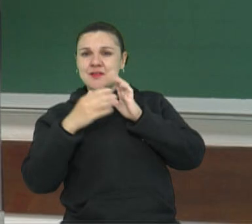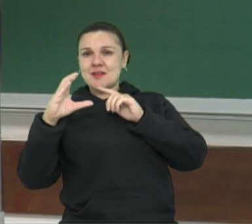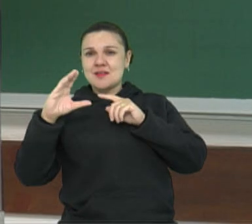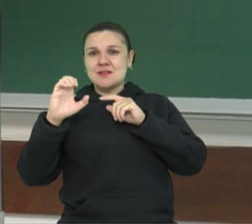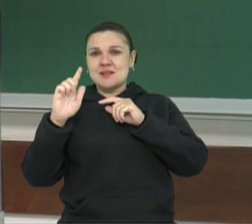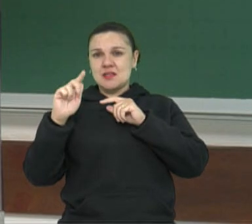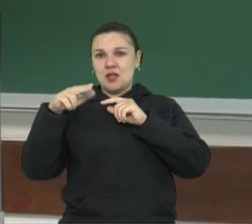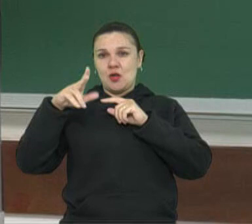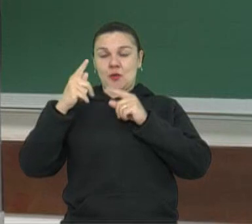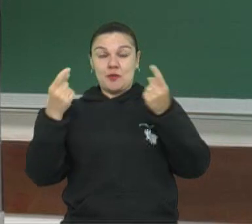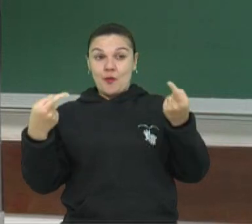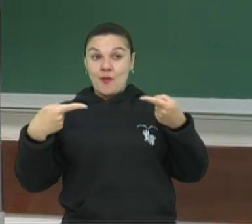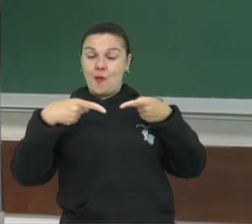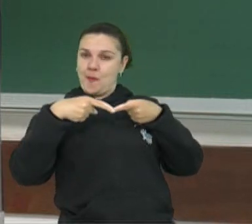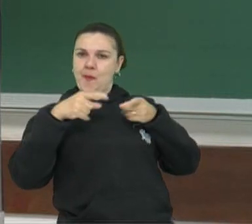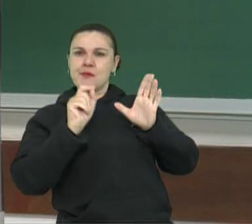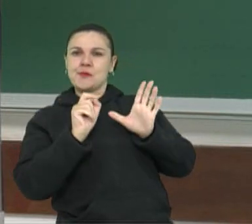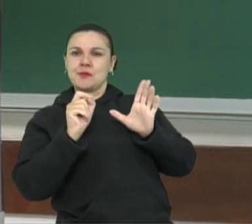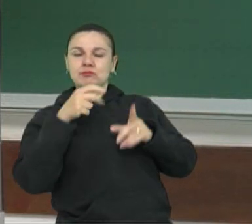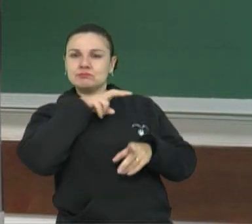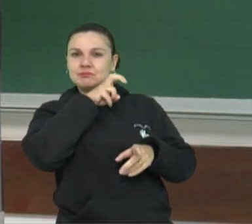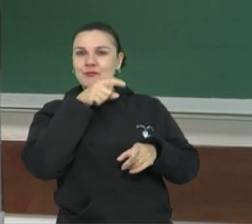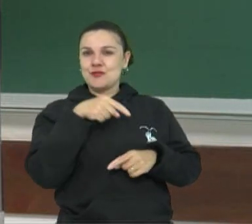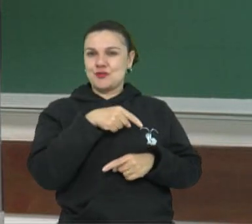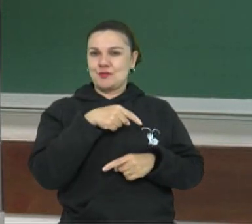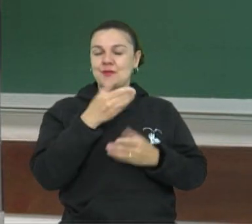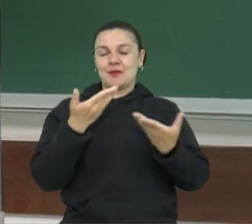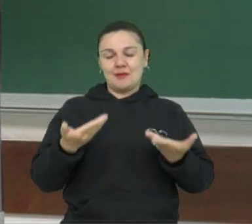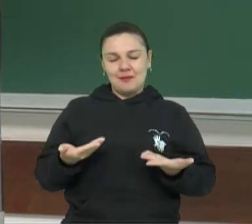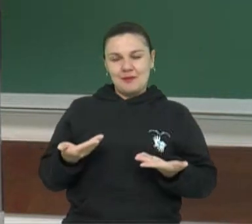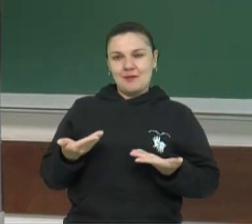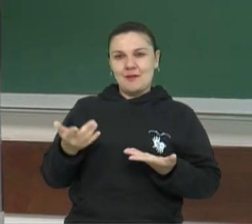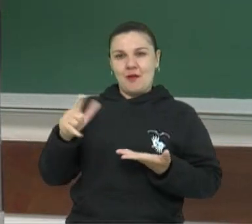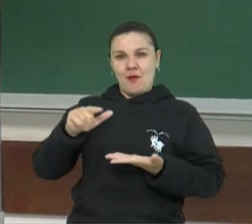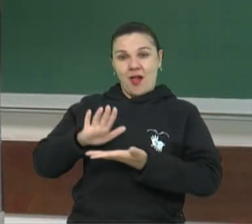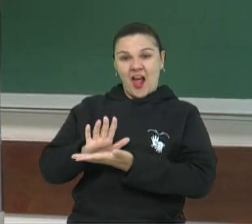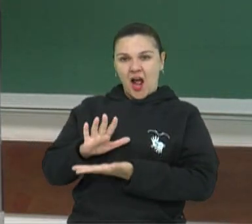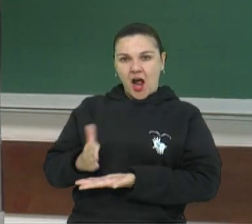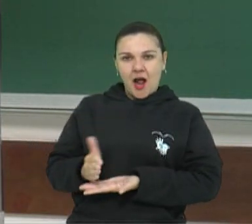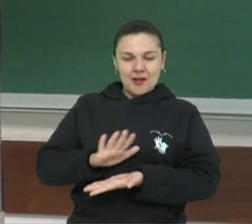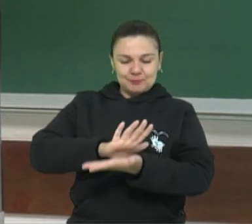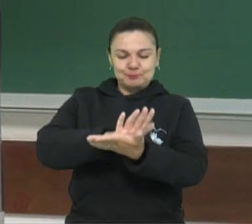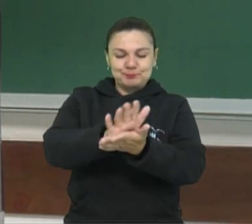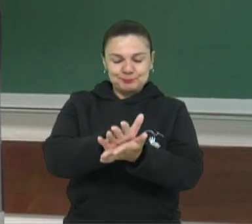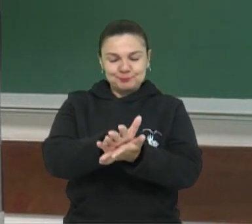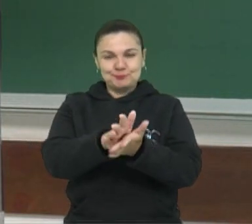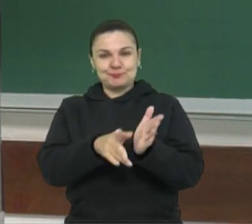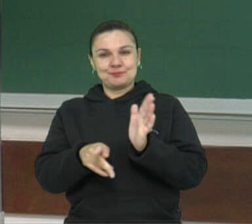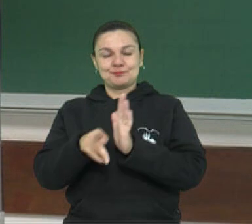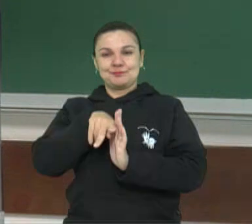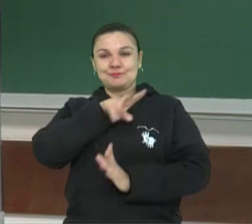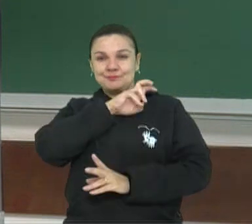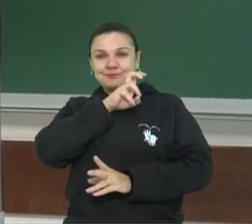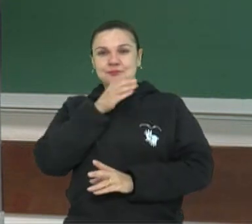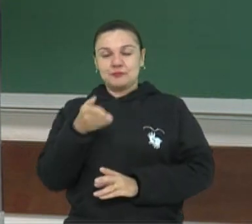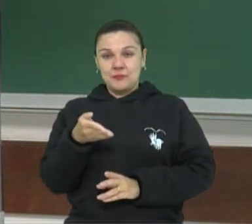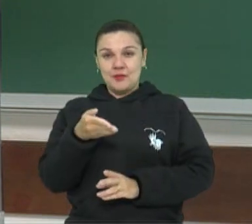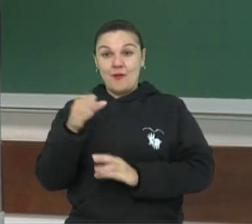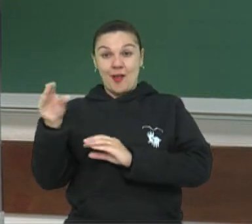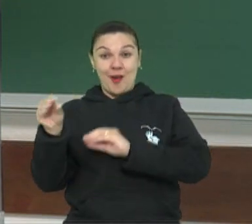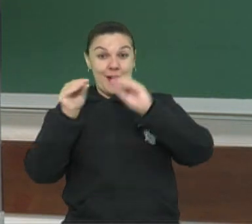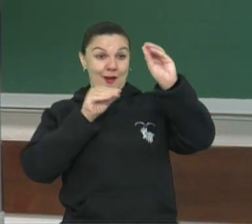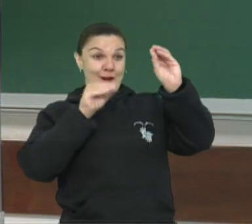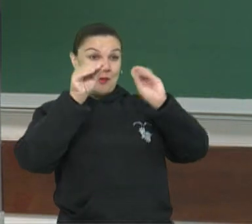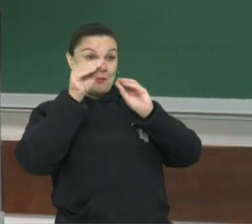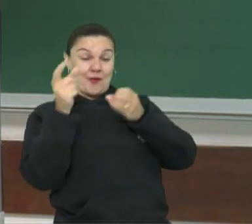é oposta ao diabo, tá? Ou seja, ela é exterminadora das serpentes. E por ser uma ave migratória